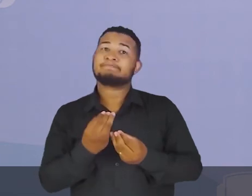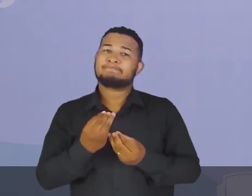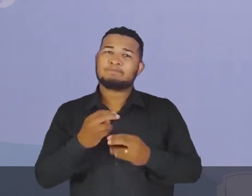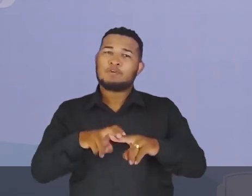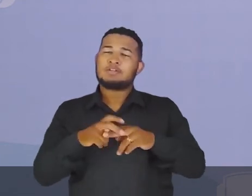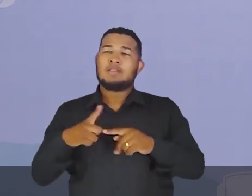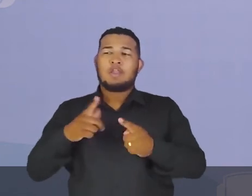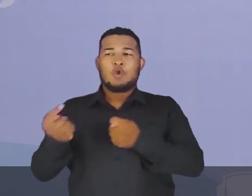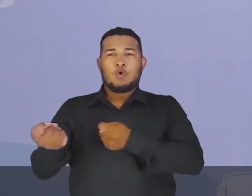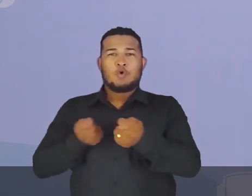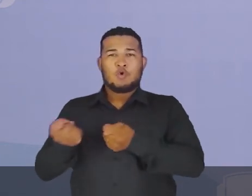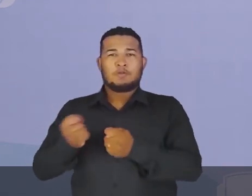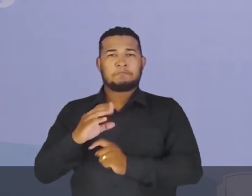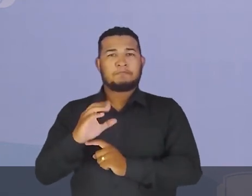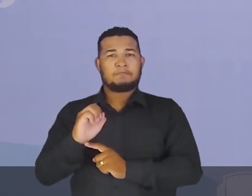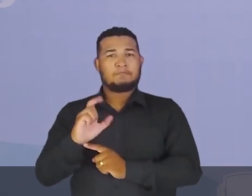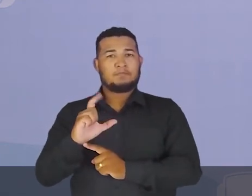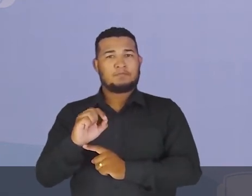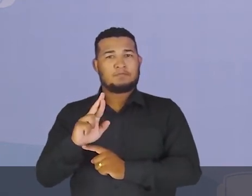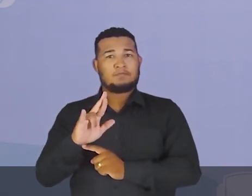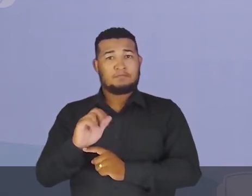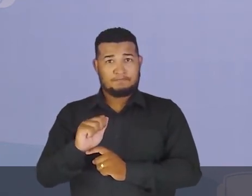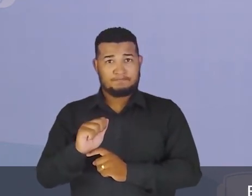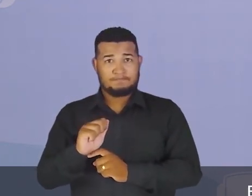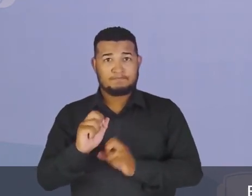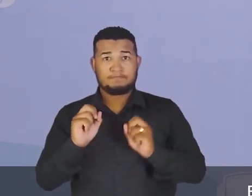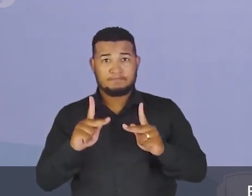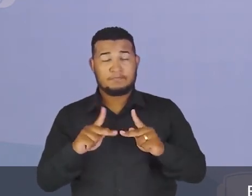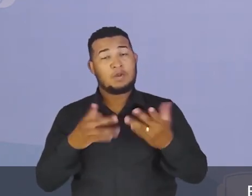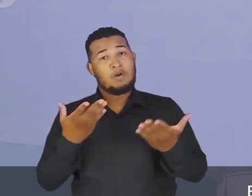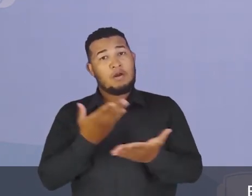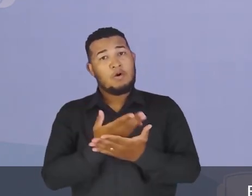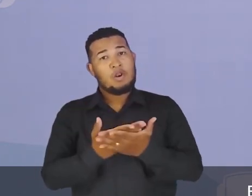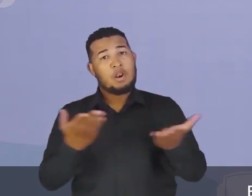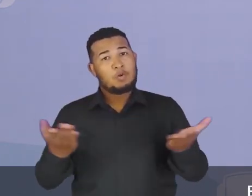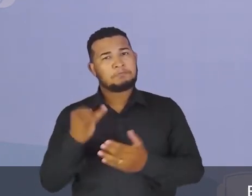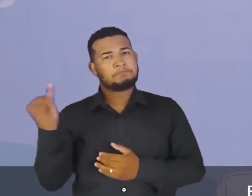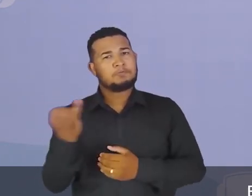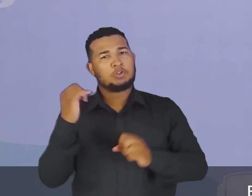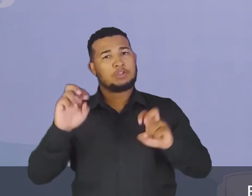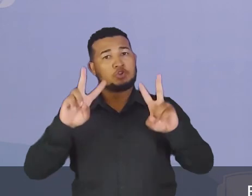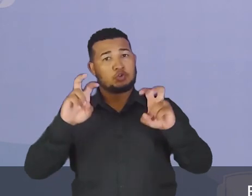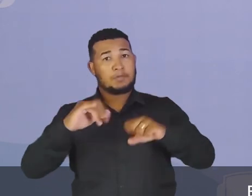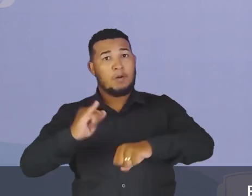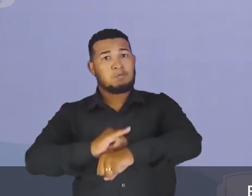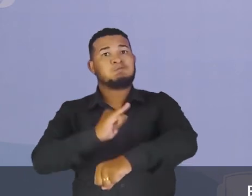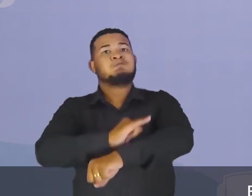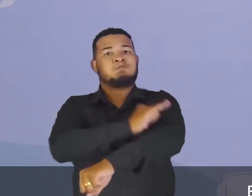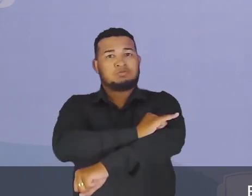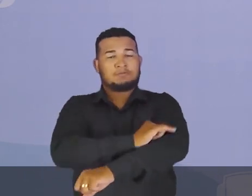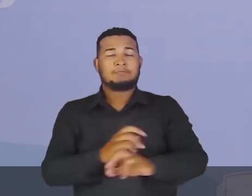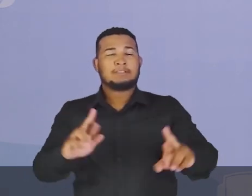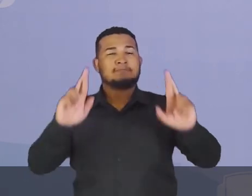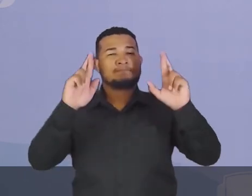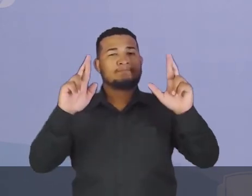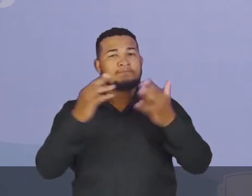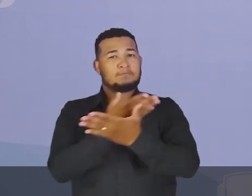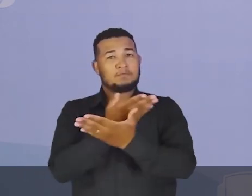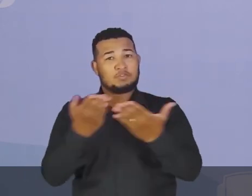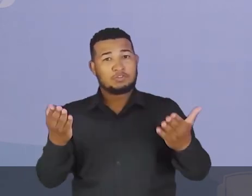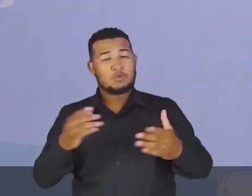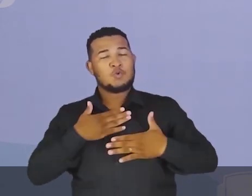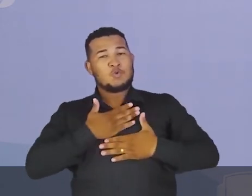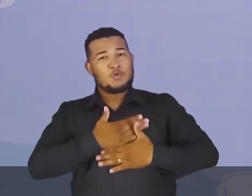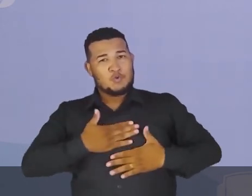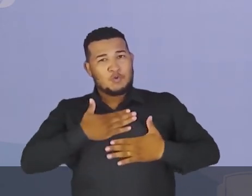disse, através do controle de calorias. Tá bom, pessoal? Então essa aula foi muito importante, foi uma aula sobre obesidade, certo? Eu espero que